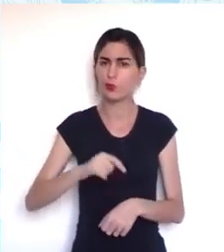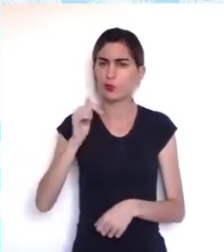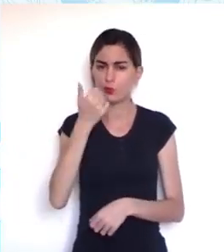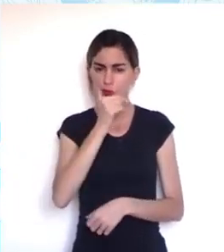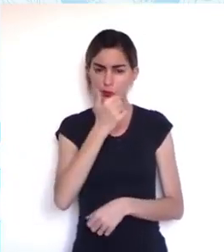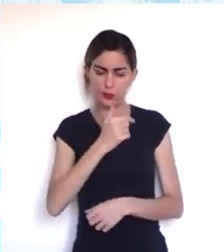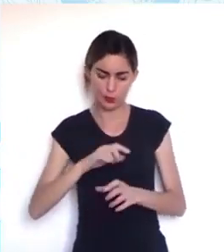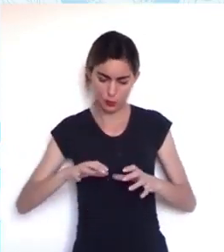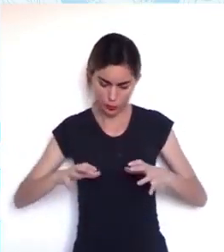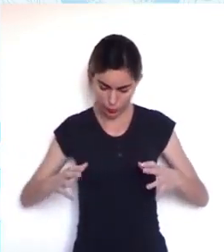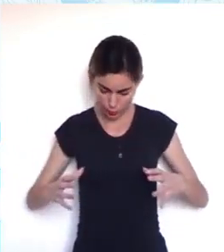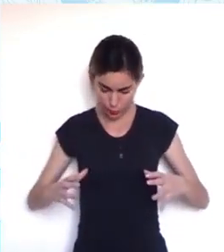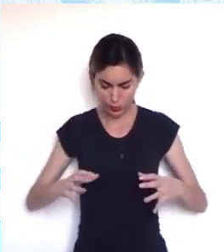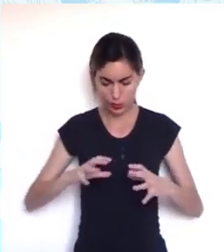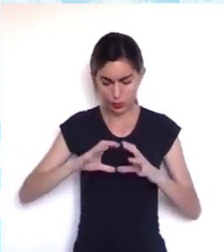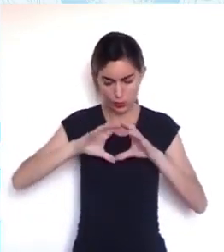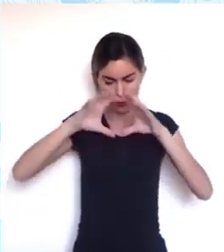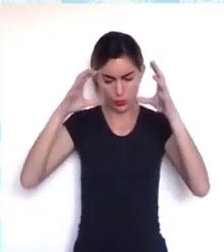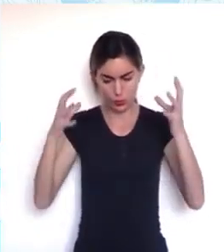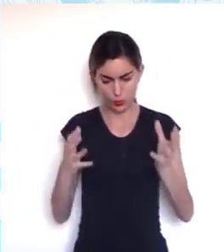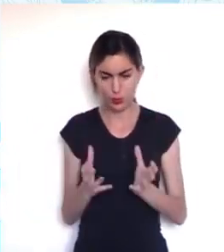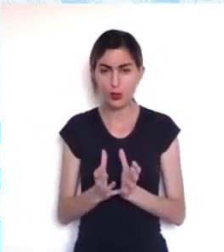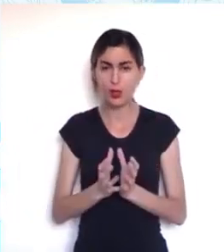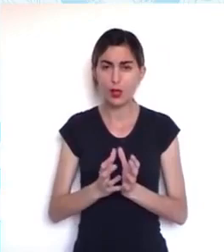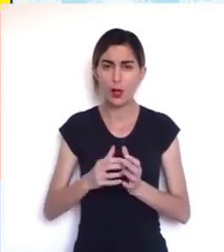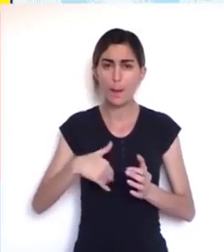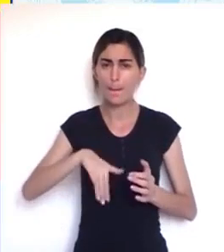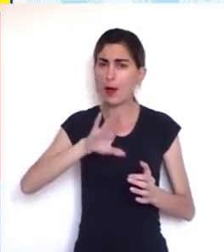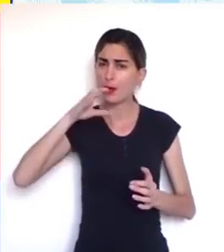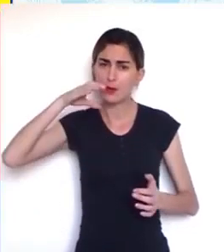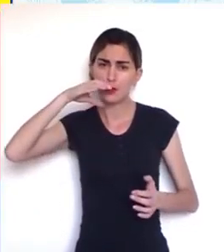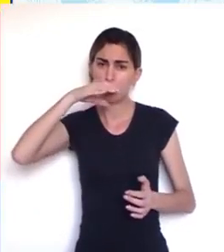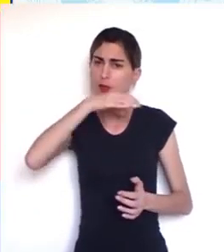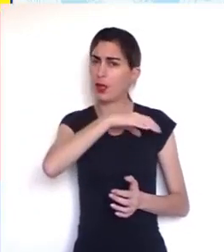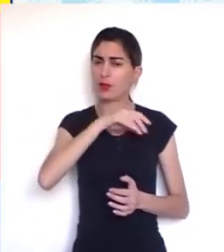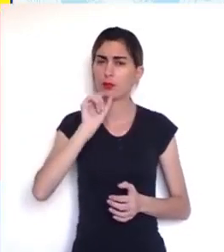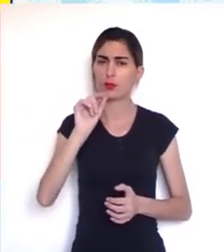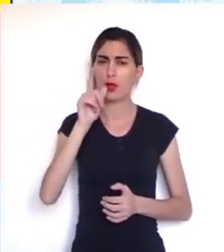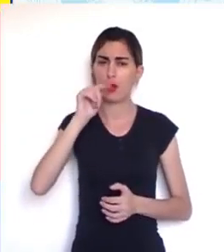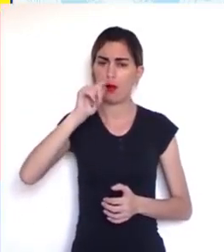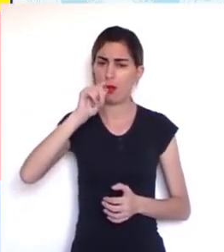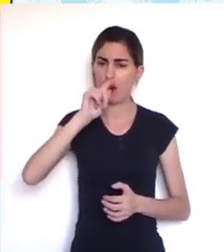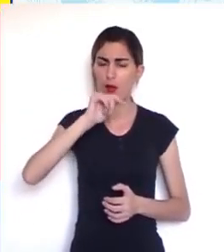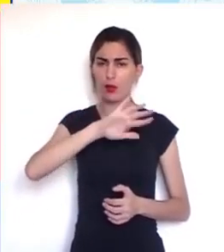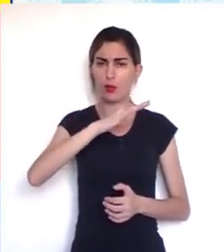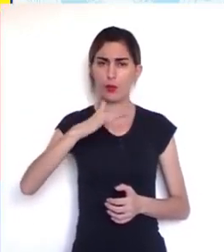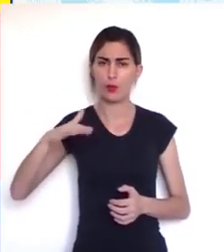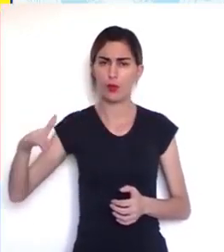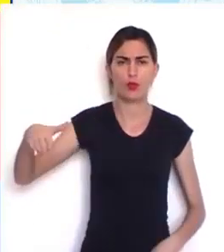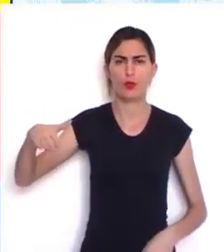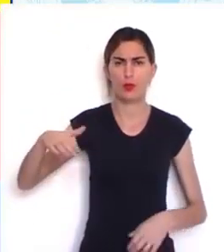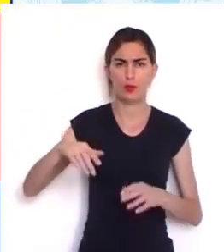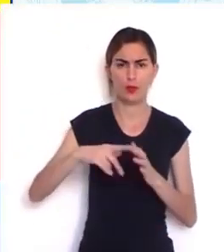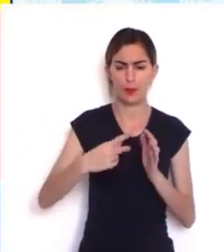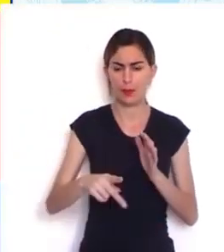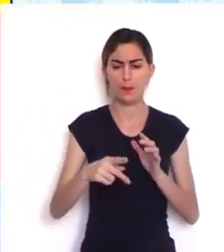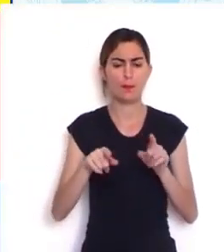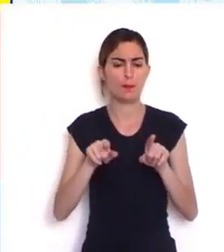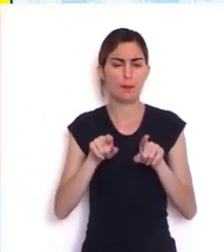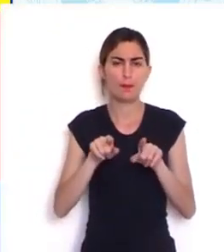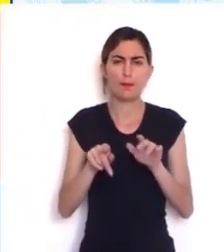E engraçado que o núcleo ele é muito mais quente do que o magma, que é a parte